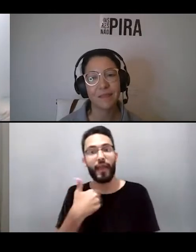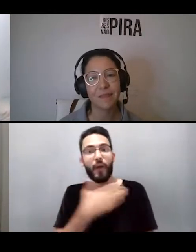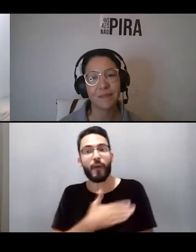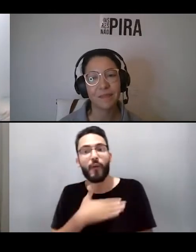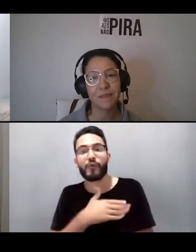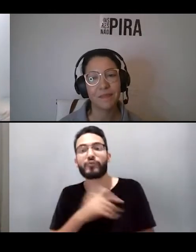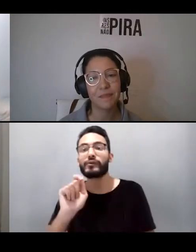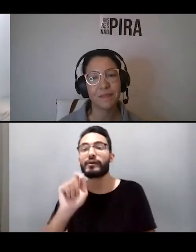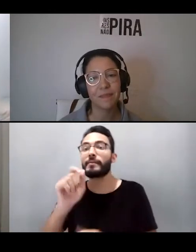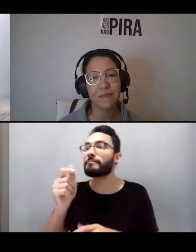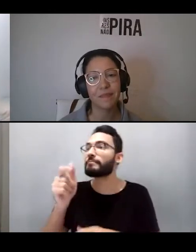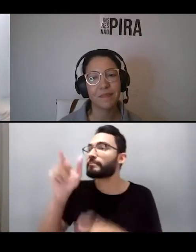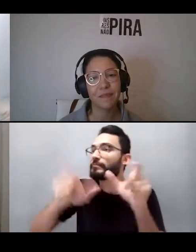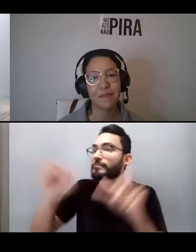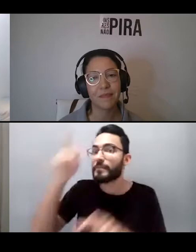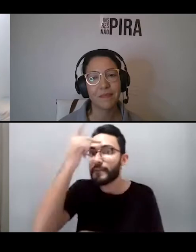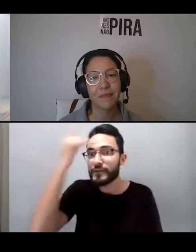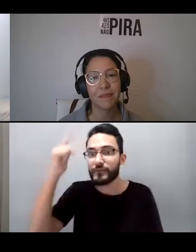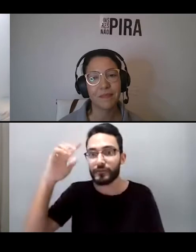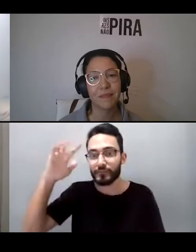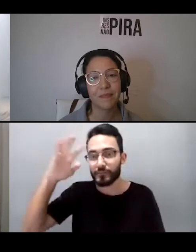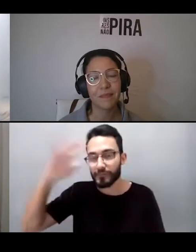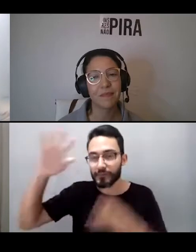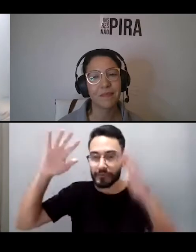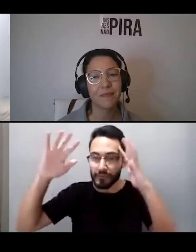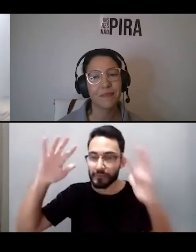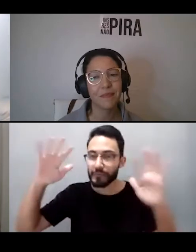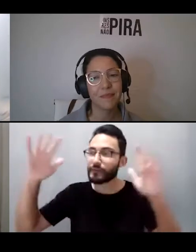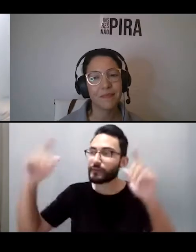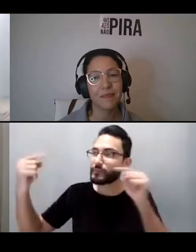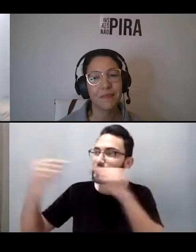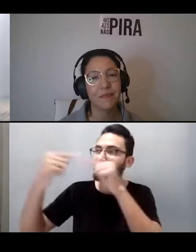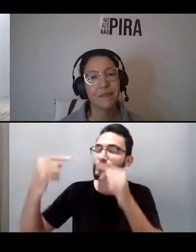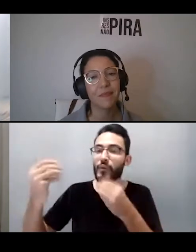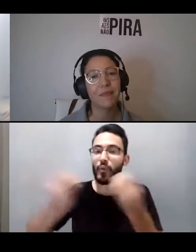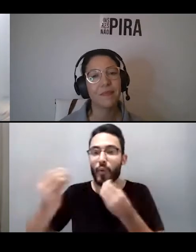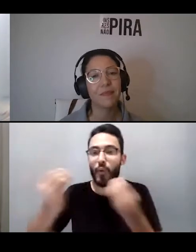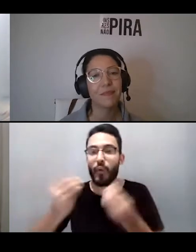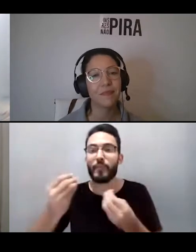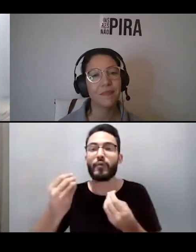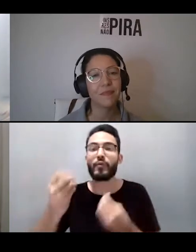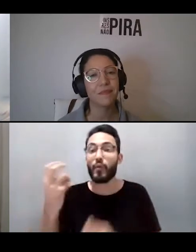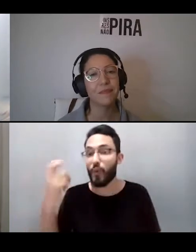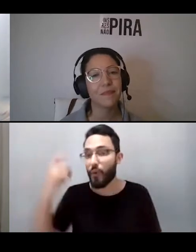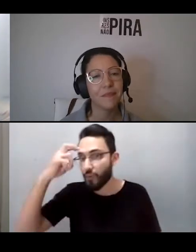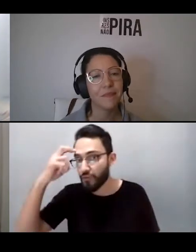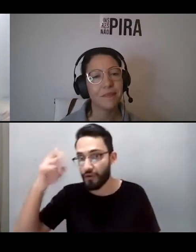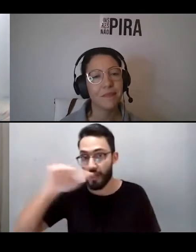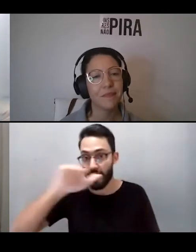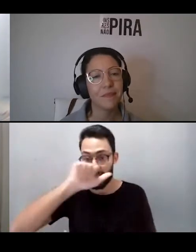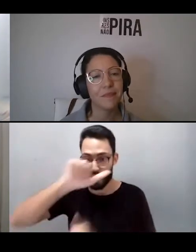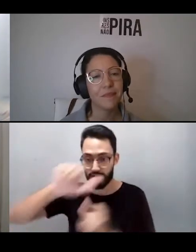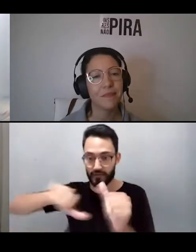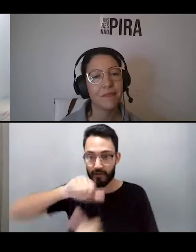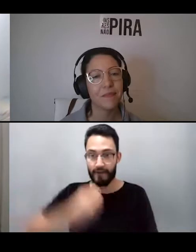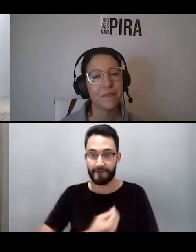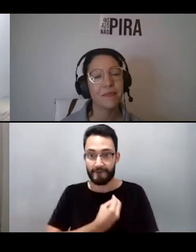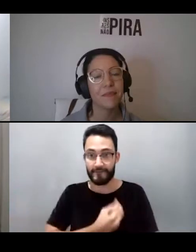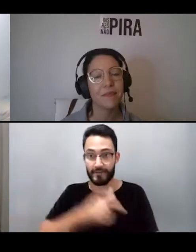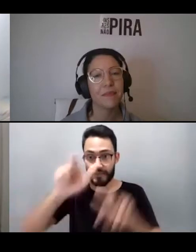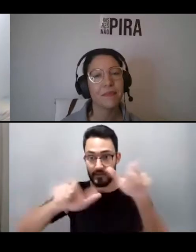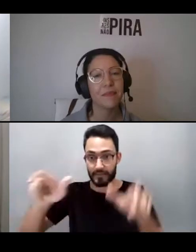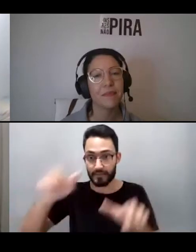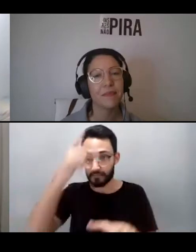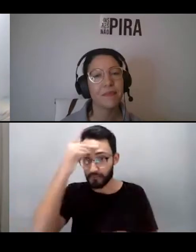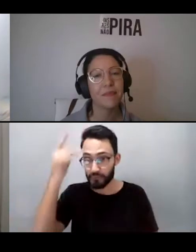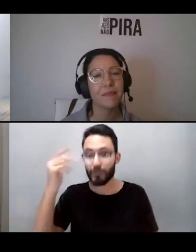as pessoas, né, nos bloqueios de pensamento, né, de comportamento e de cultura, né, para transformar a vida das pessoas, para que elas entendam que